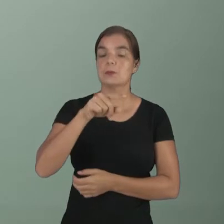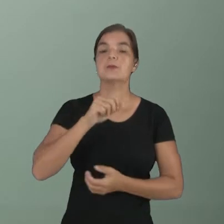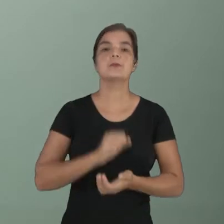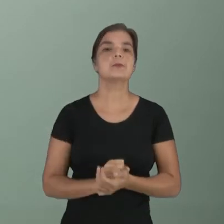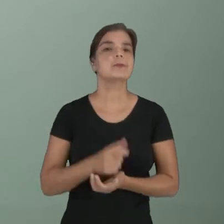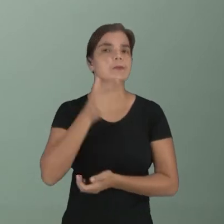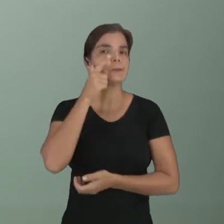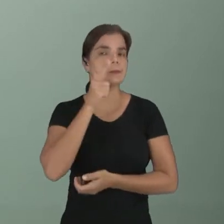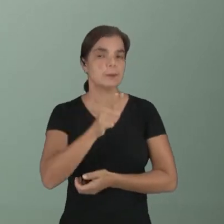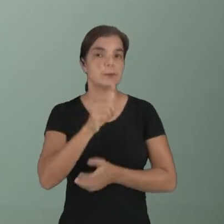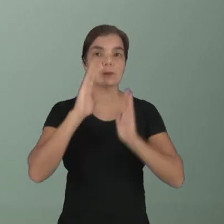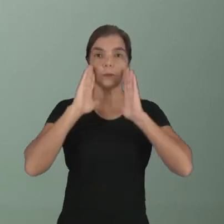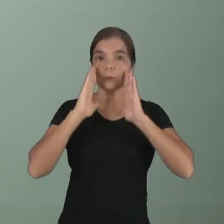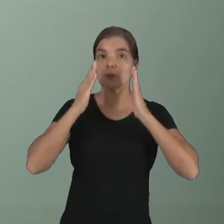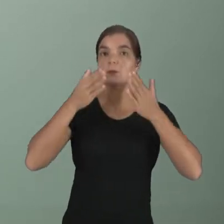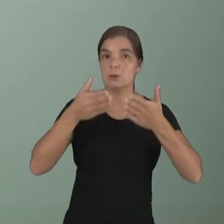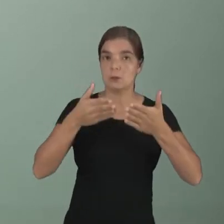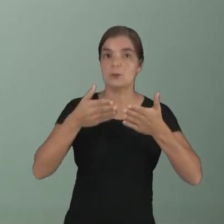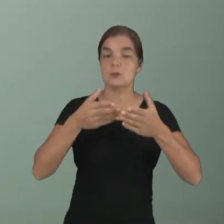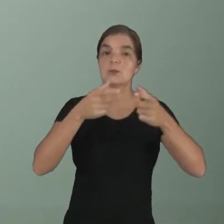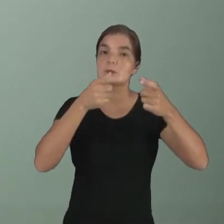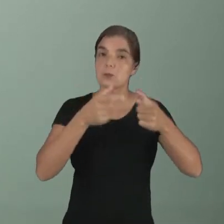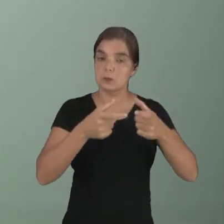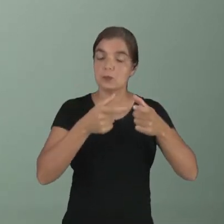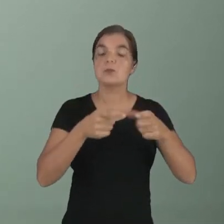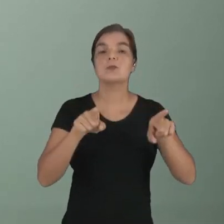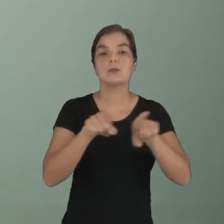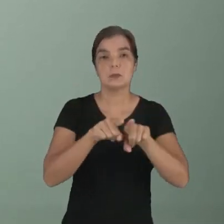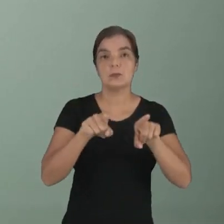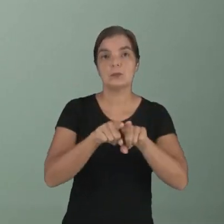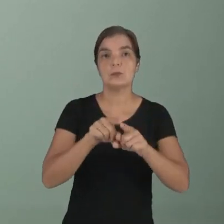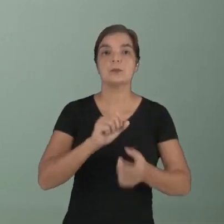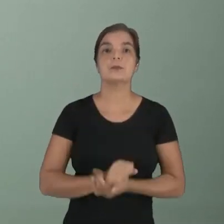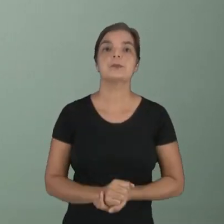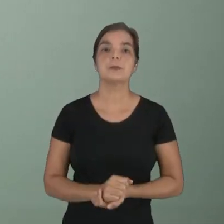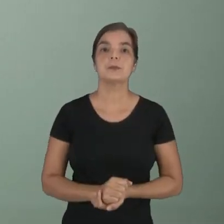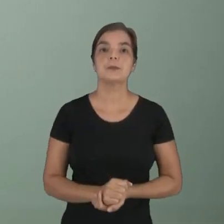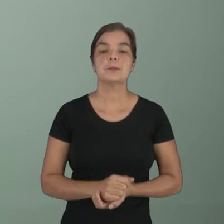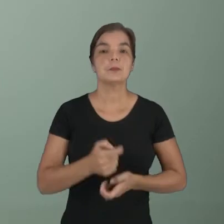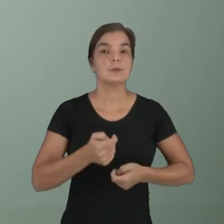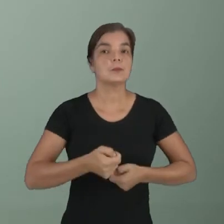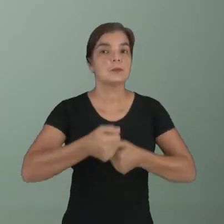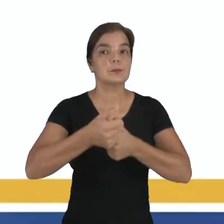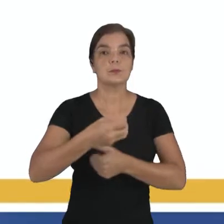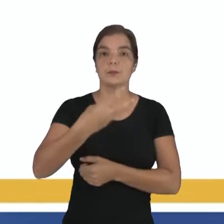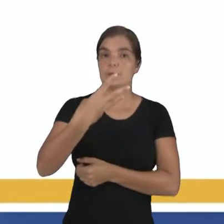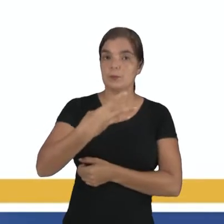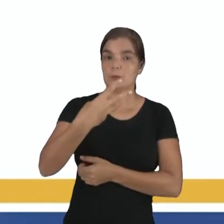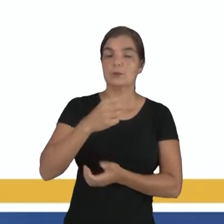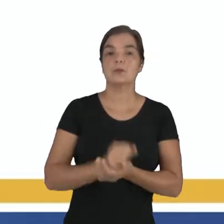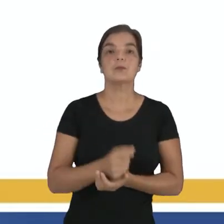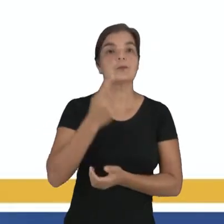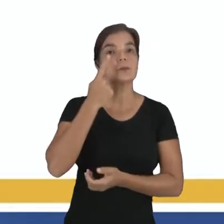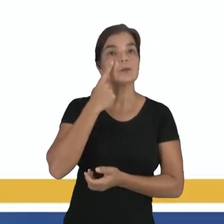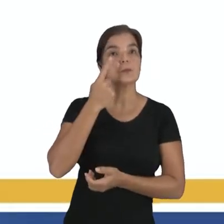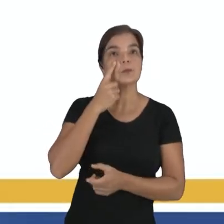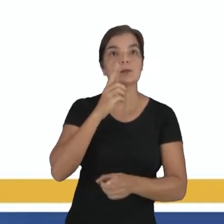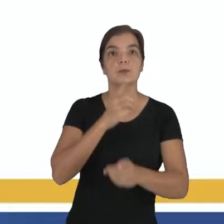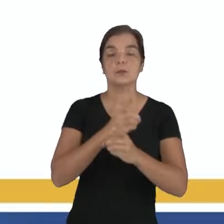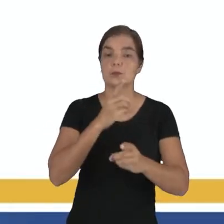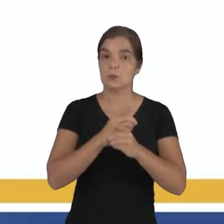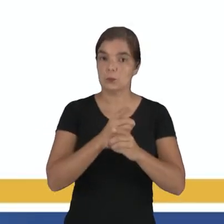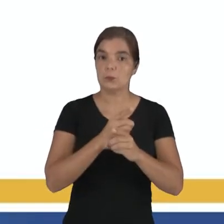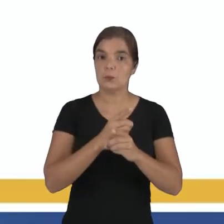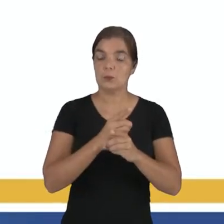que você consiga se concentrar, em um ambiente que você consiga se concentrar. Dica 3. Localize os elementos